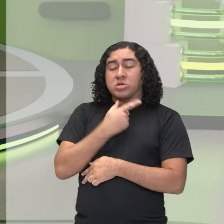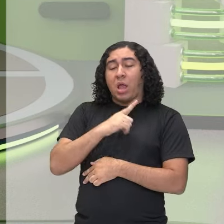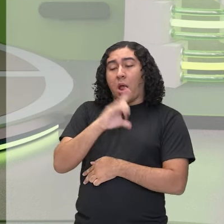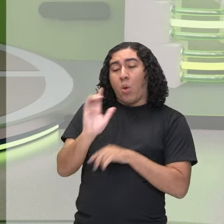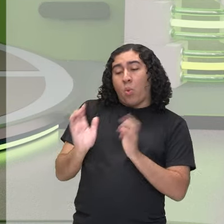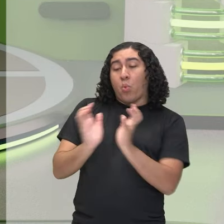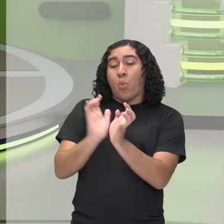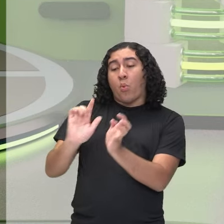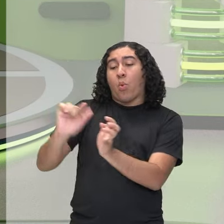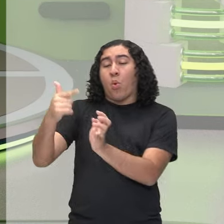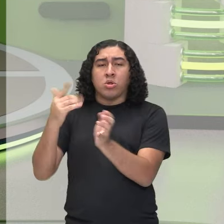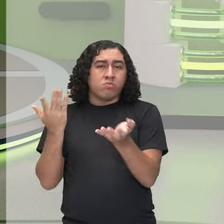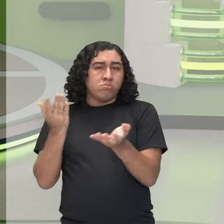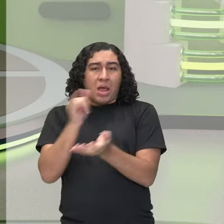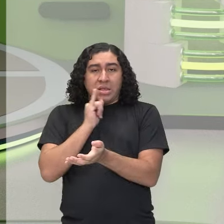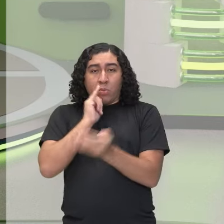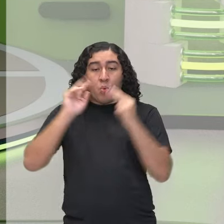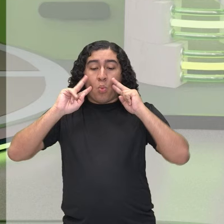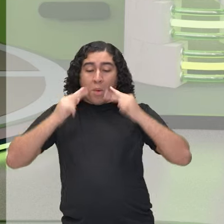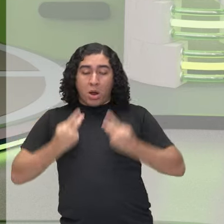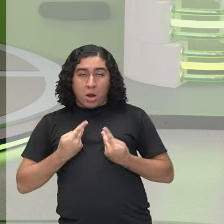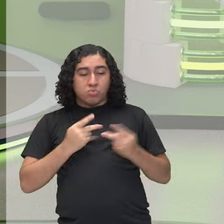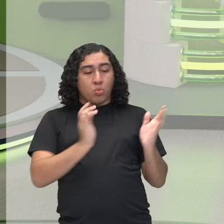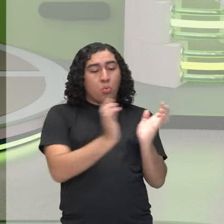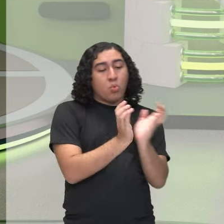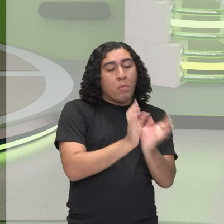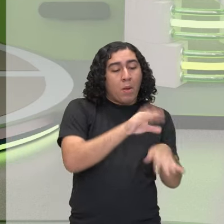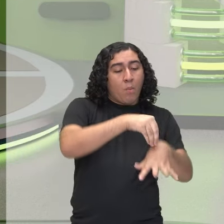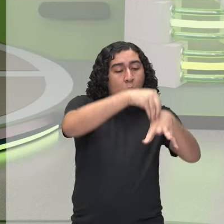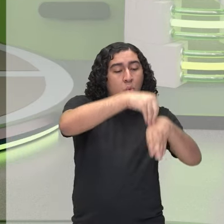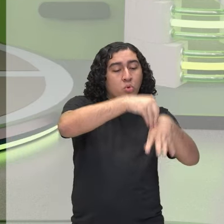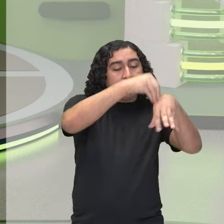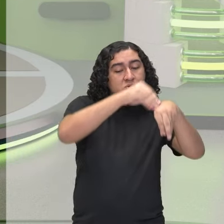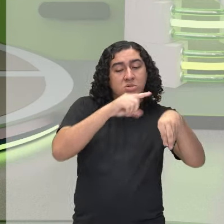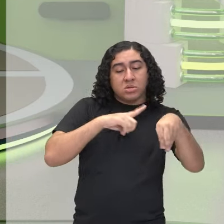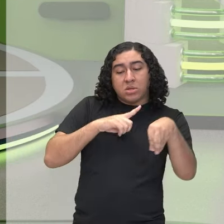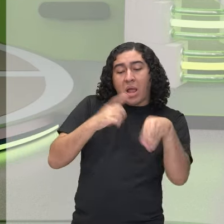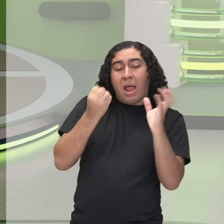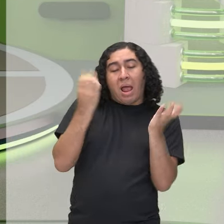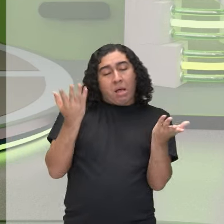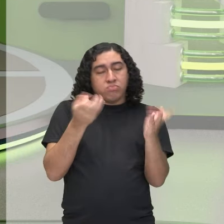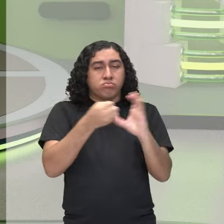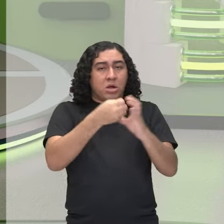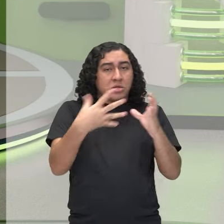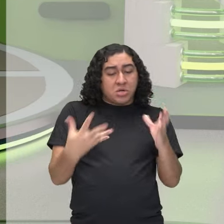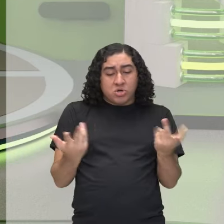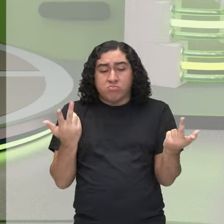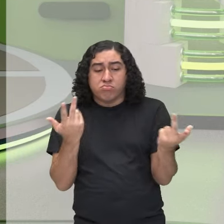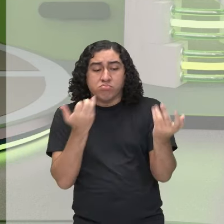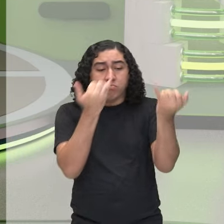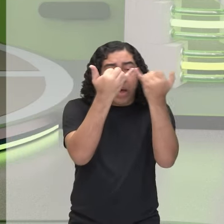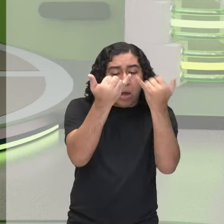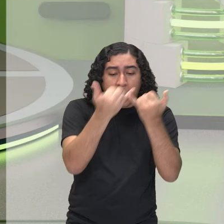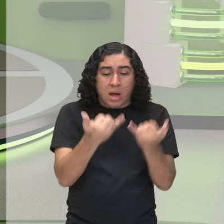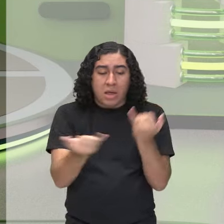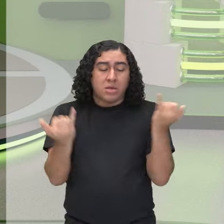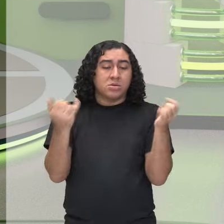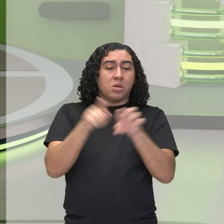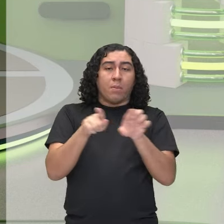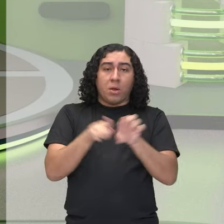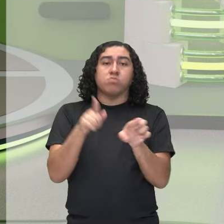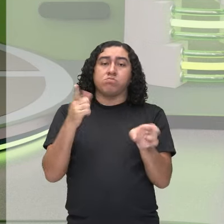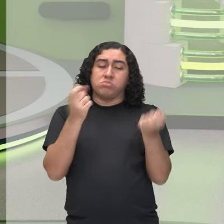com o corpo humano, nós temos características de determinados órgãos e sistemas que têm